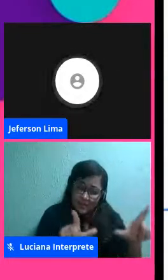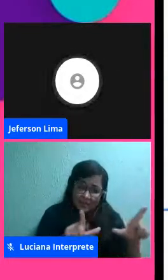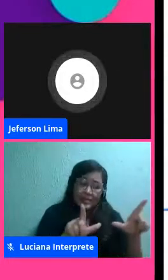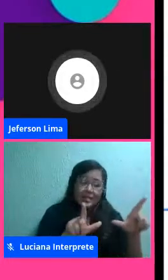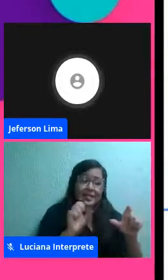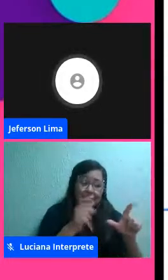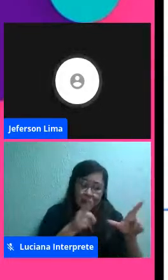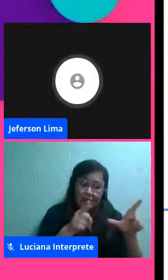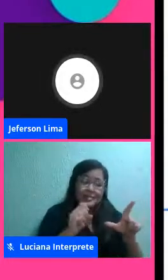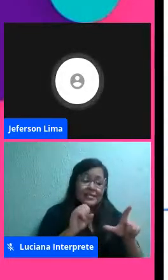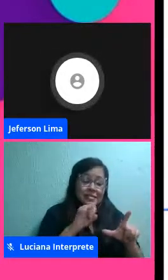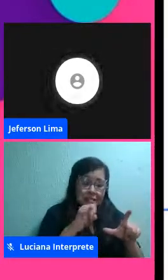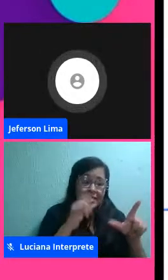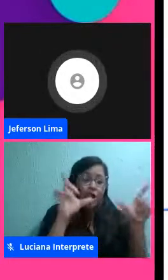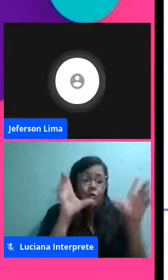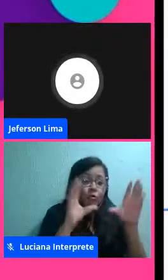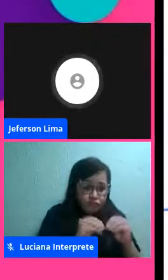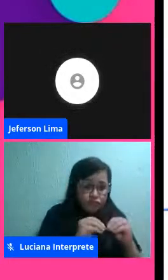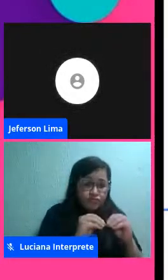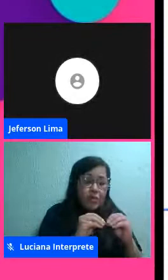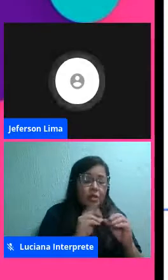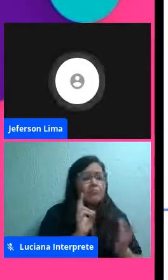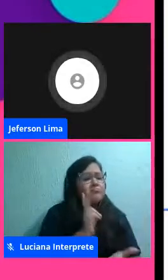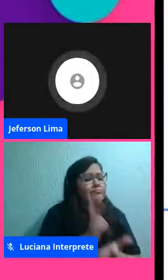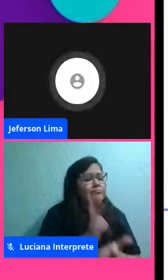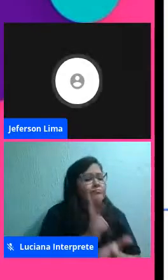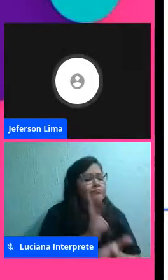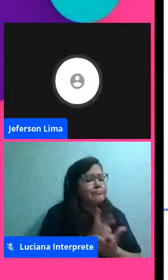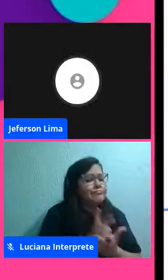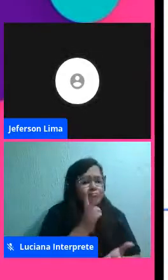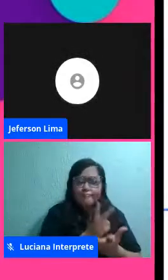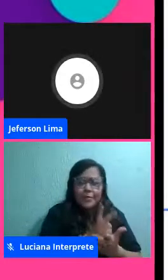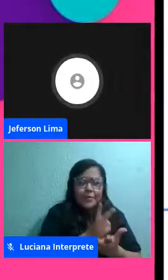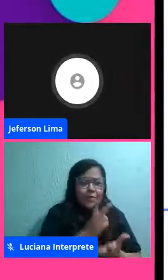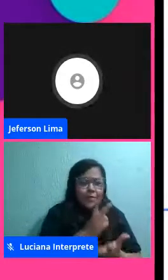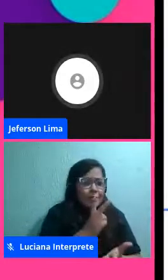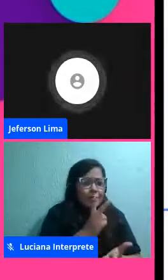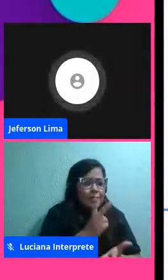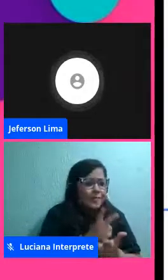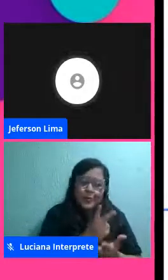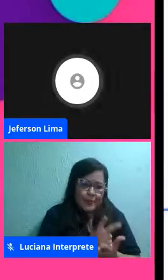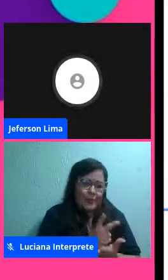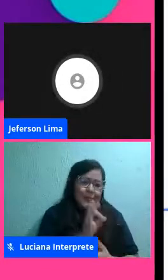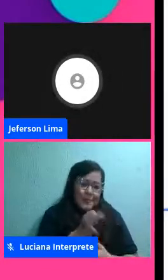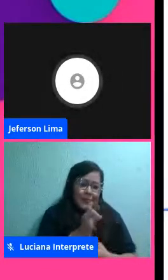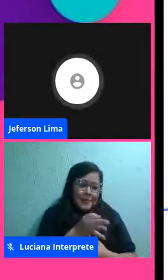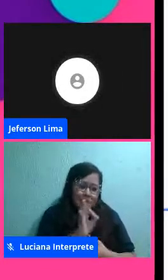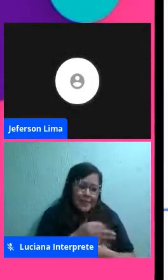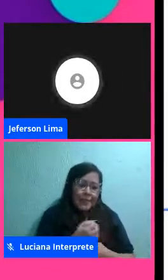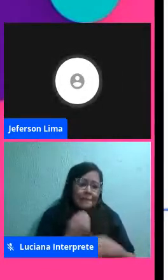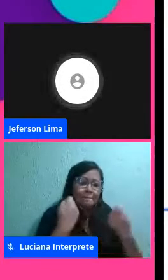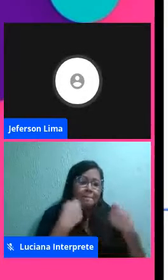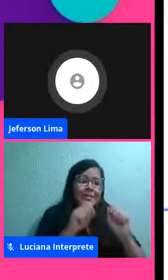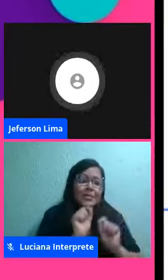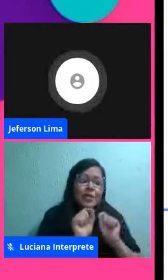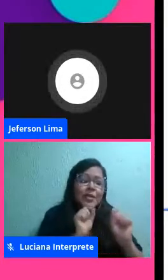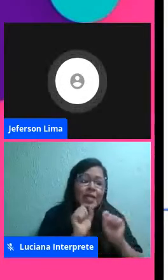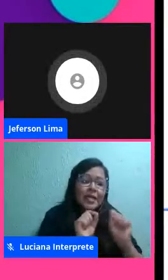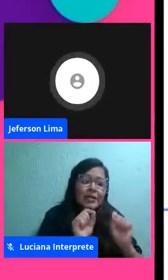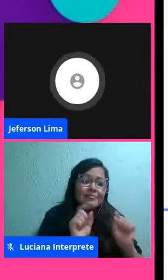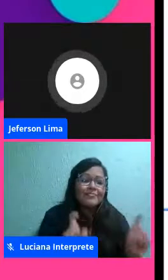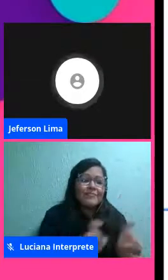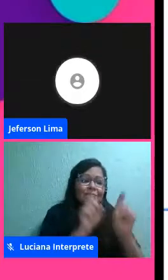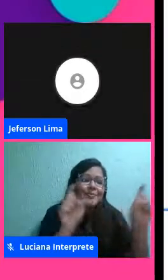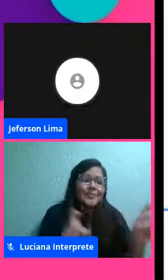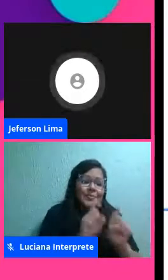funcionando tranquilamente, sem maiores adições aí. A única coisa que a gente precisa é de um computador para programar